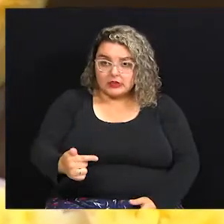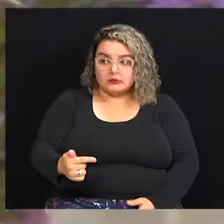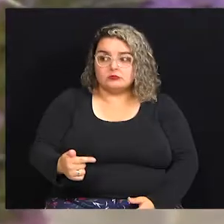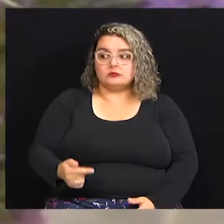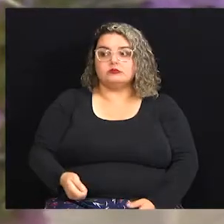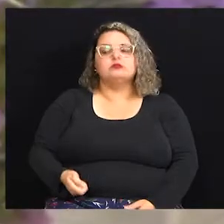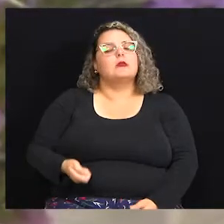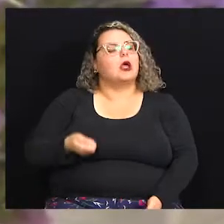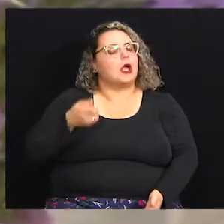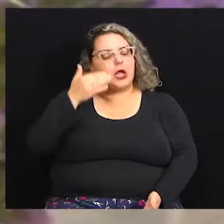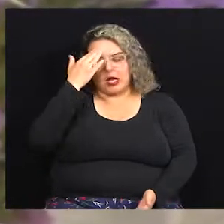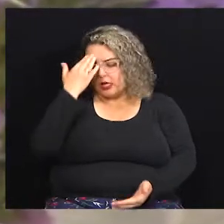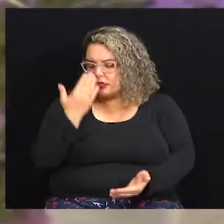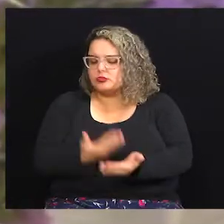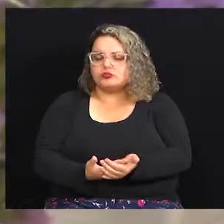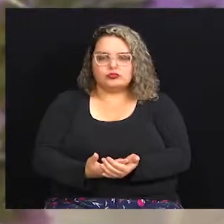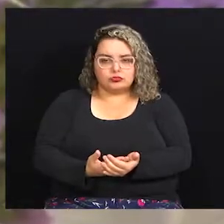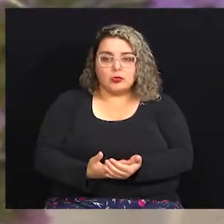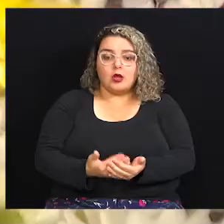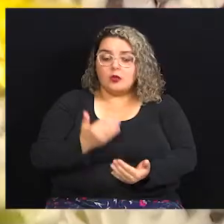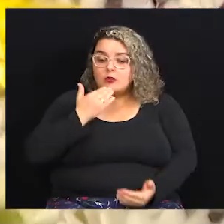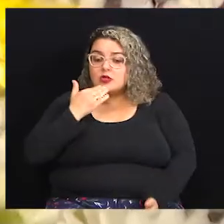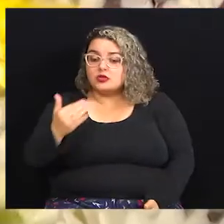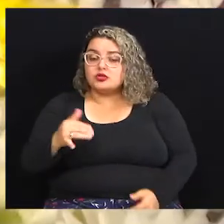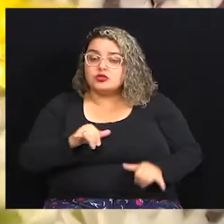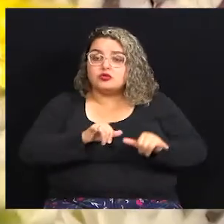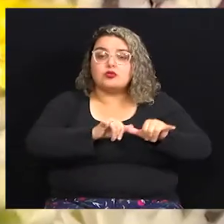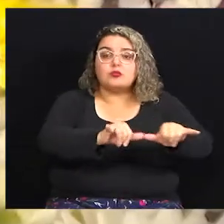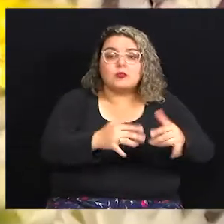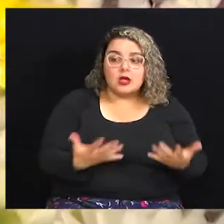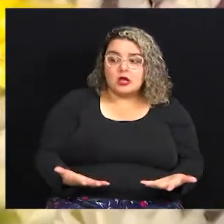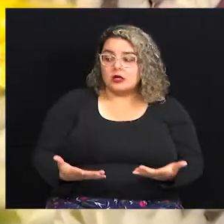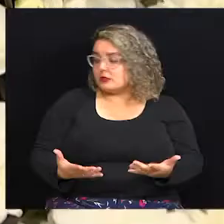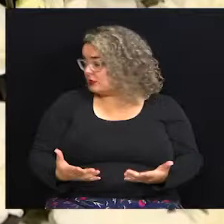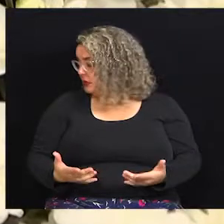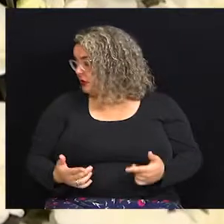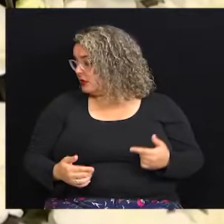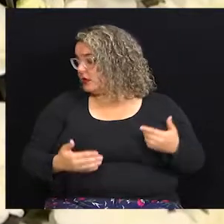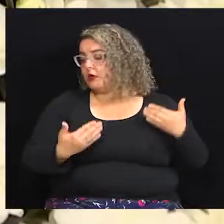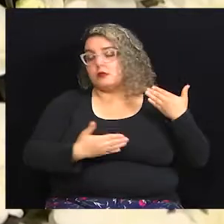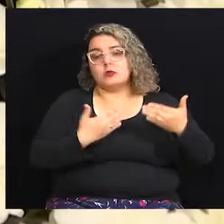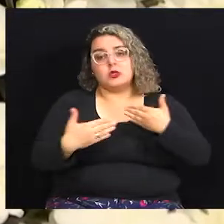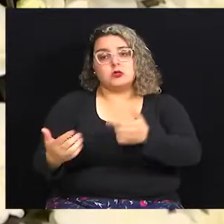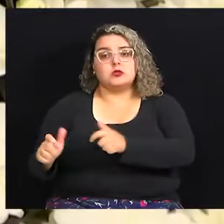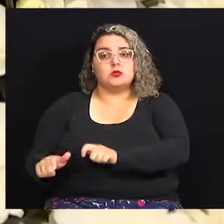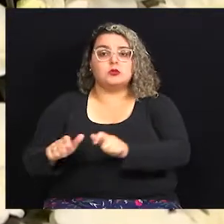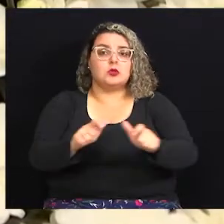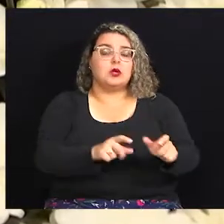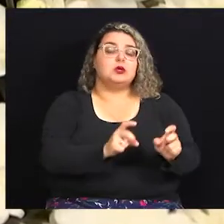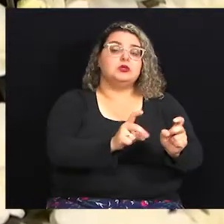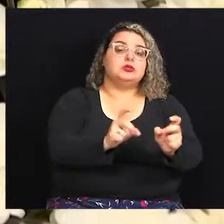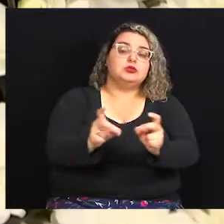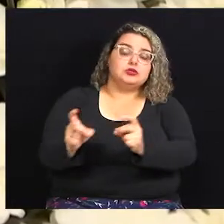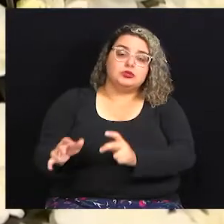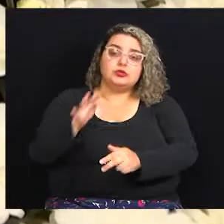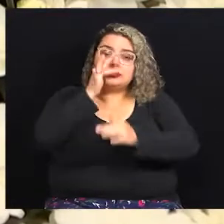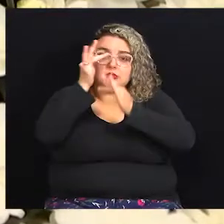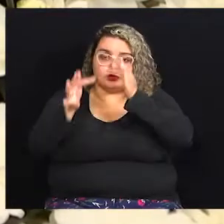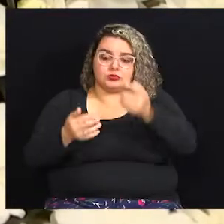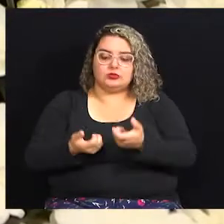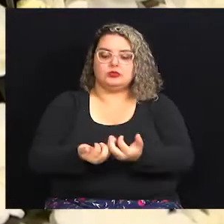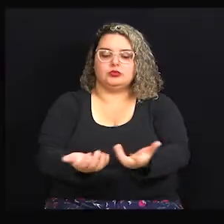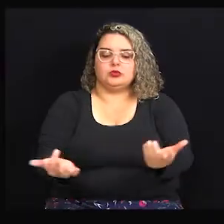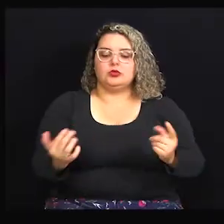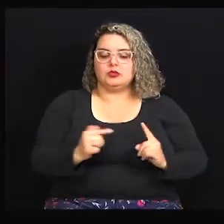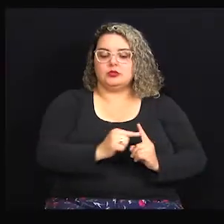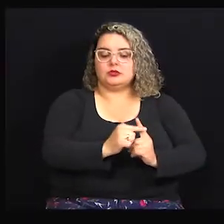encomendas feitas por floriculturas Supermercados e pelos tradicionais pontos eventuais de vendas de flores no